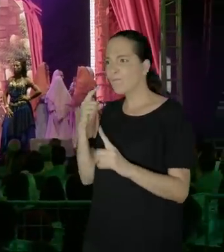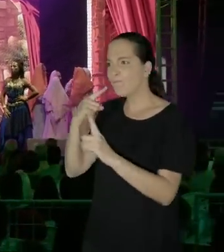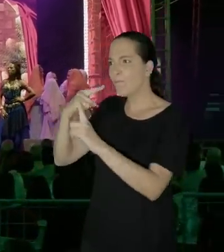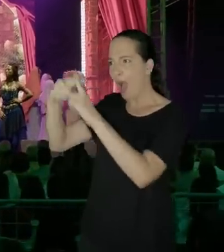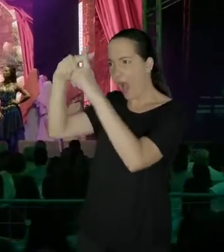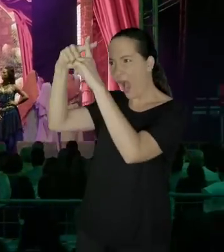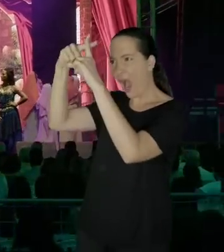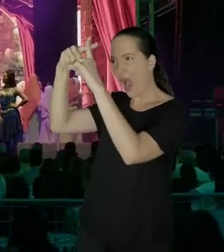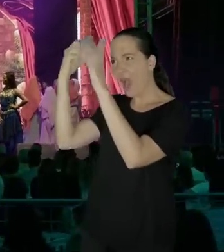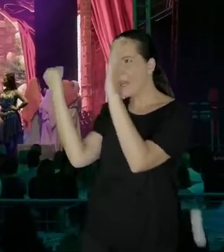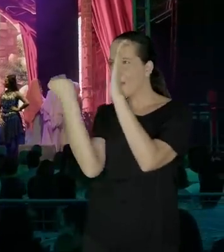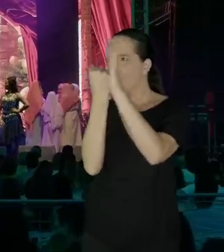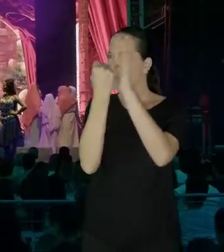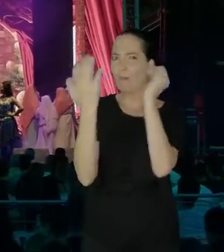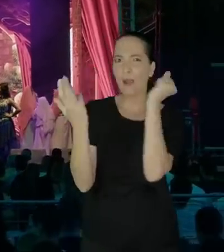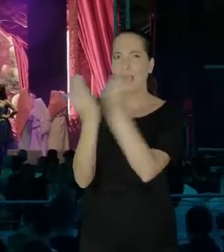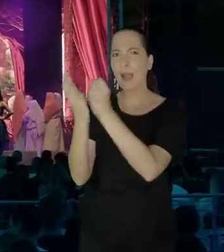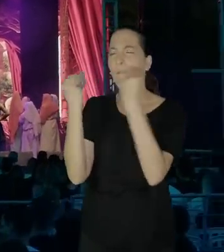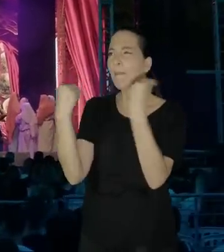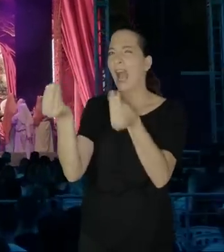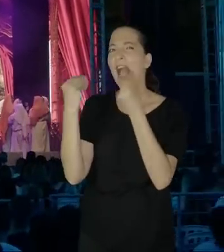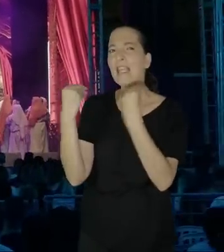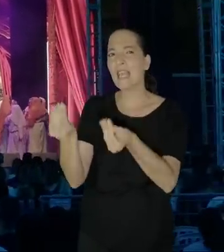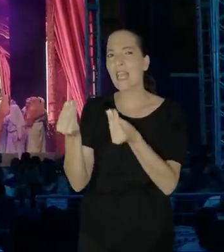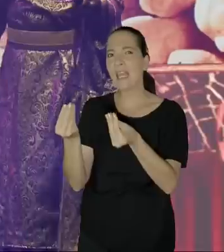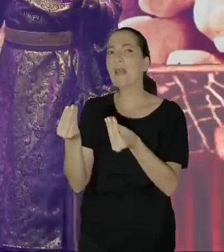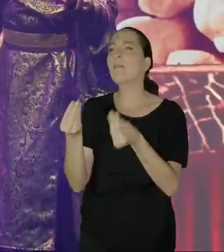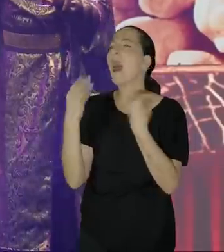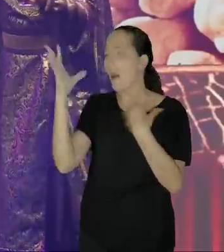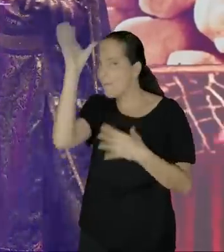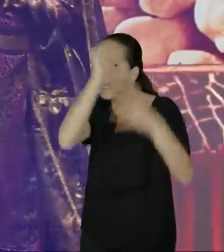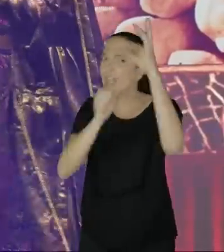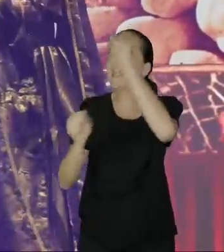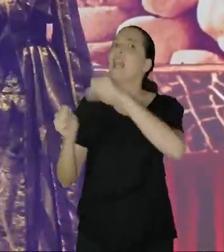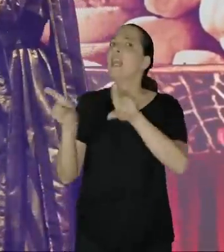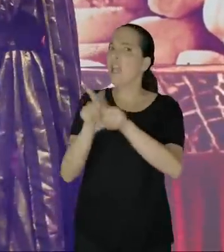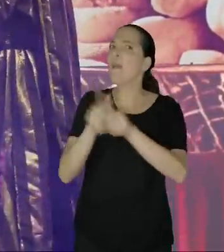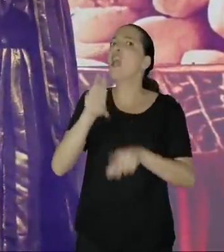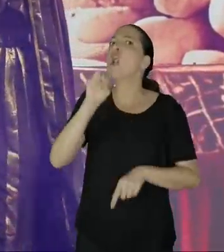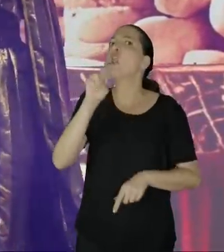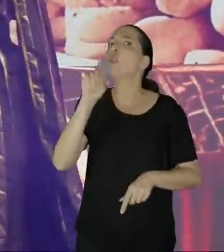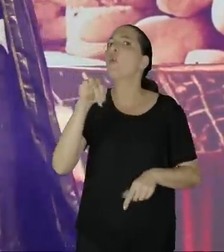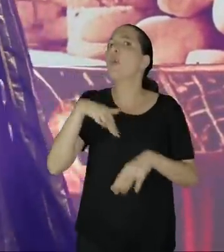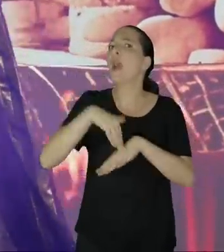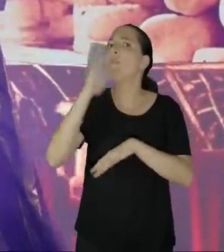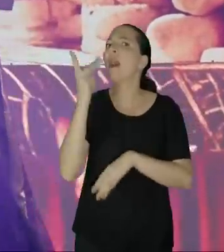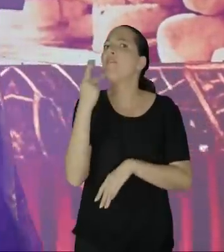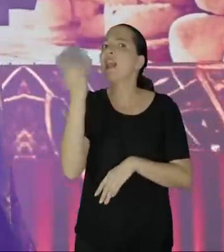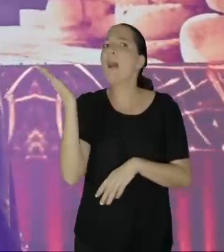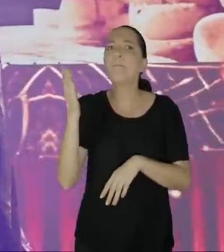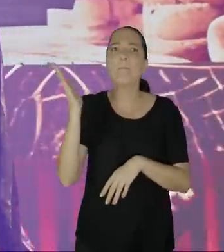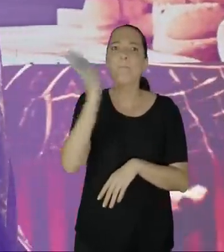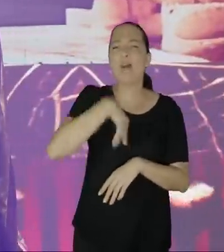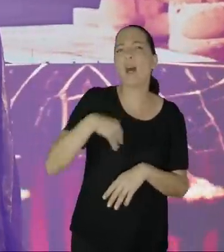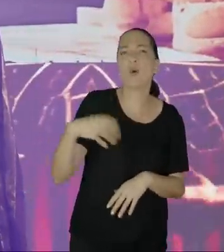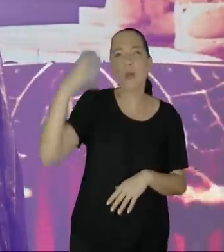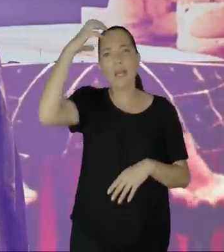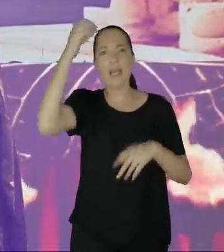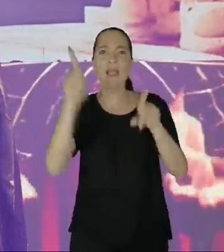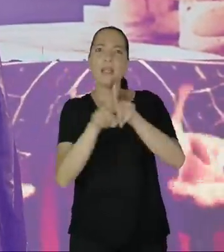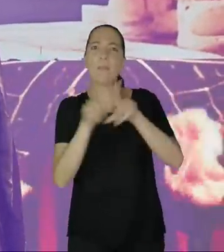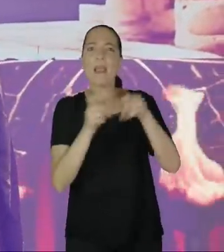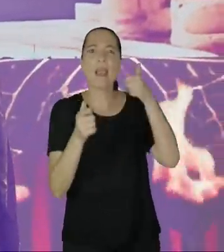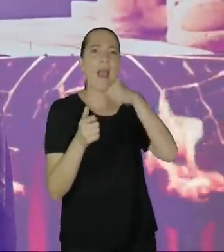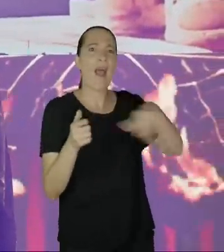cruz, para que sirva de lição e para que nunca mais fale mal do seu rei e de sua rainha. Querida, não